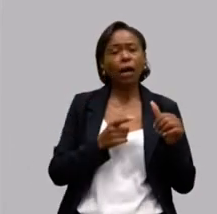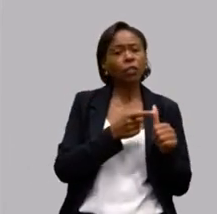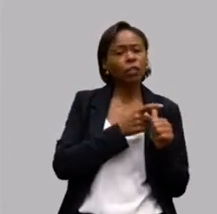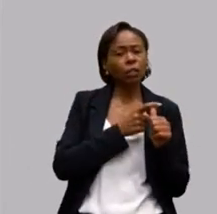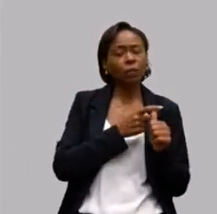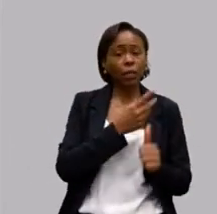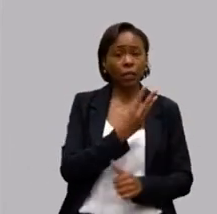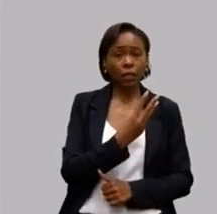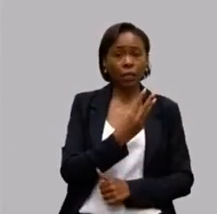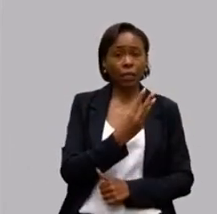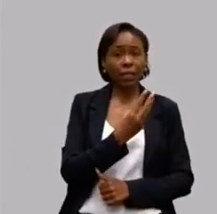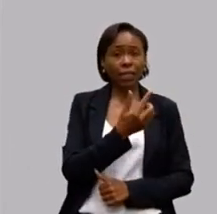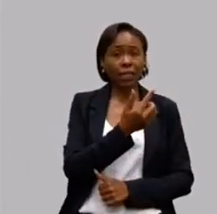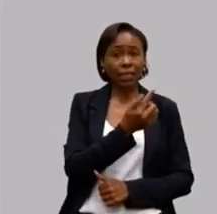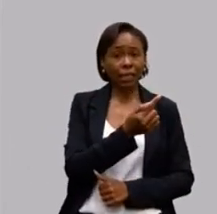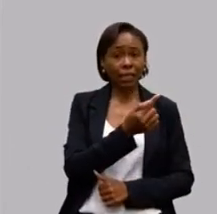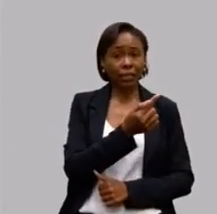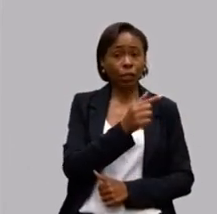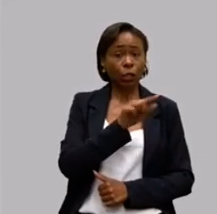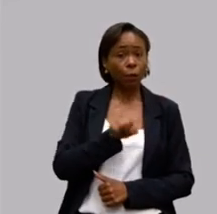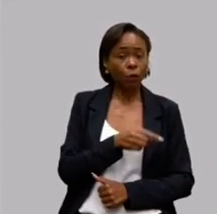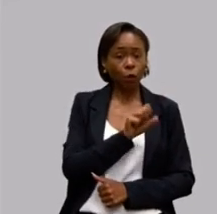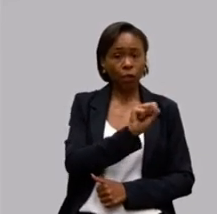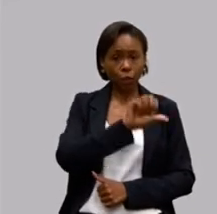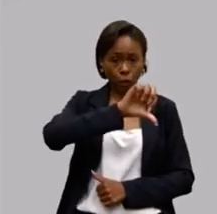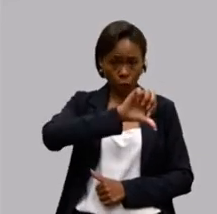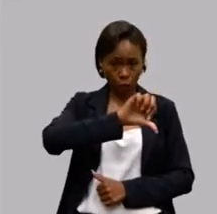37,89 bilhões para